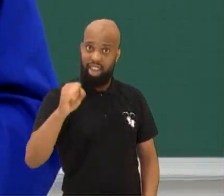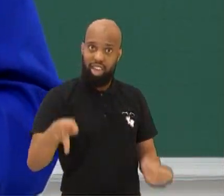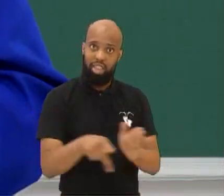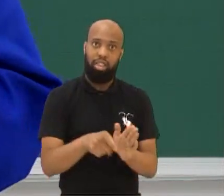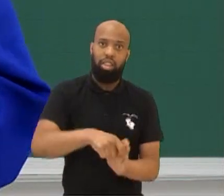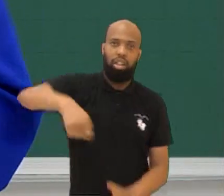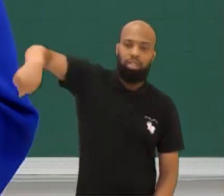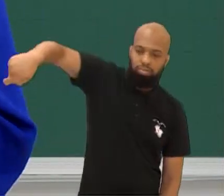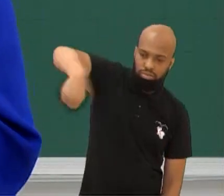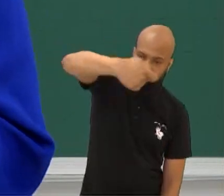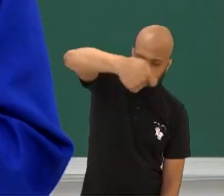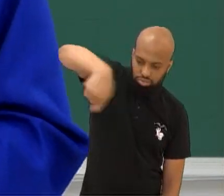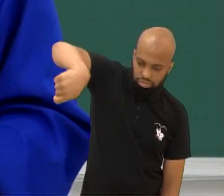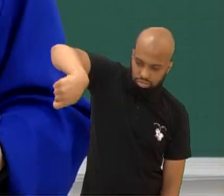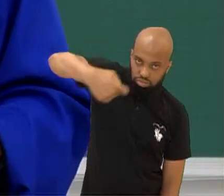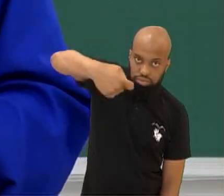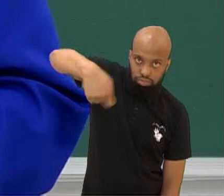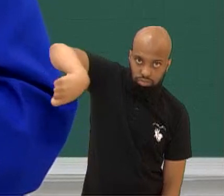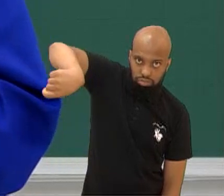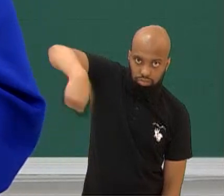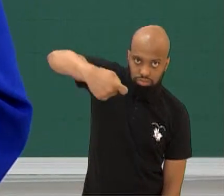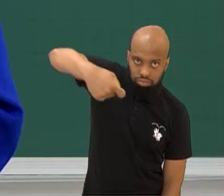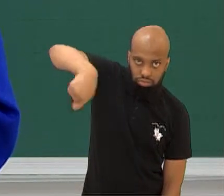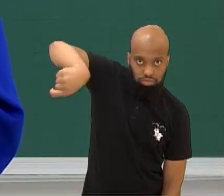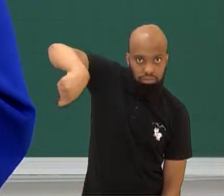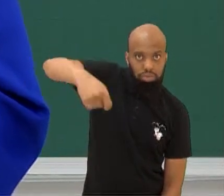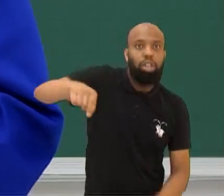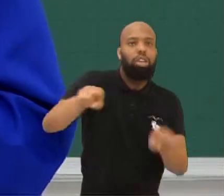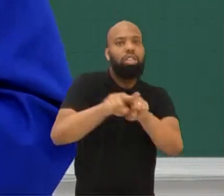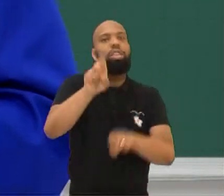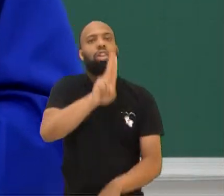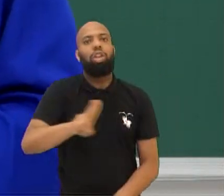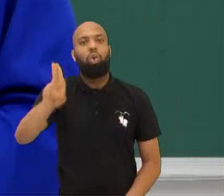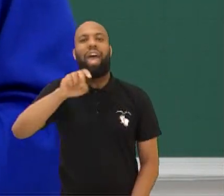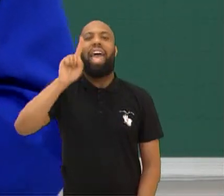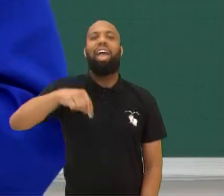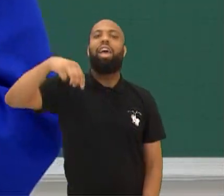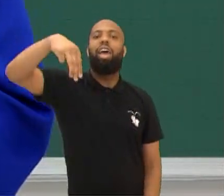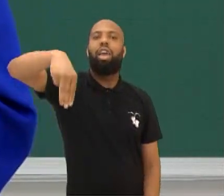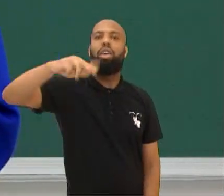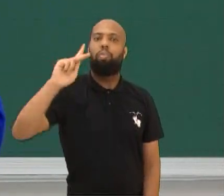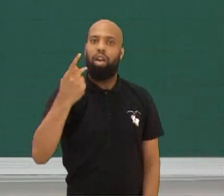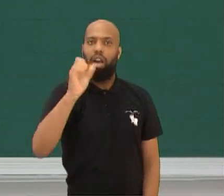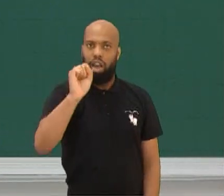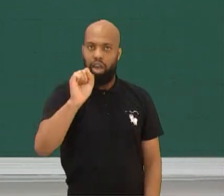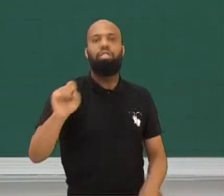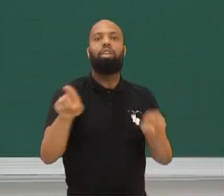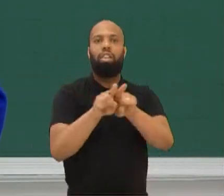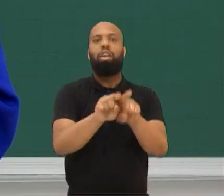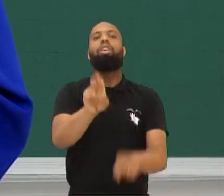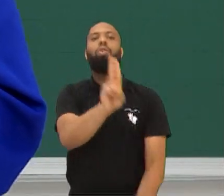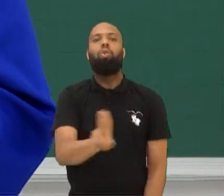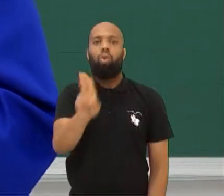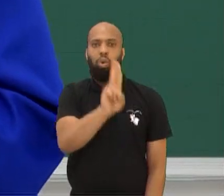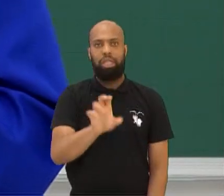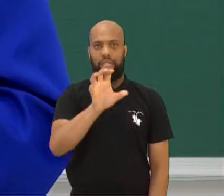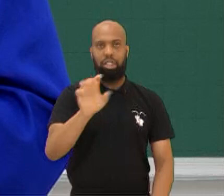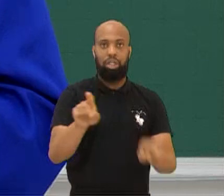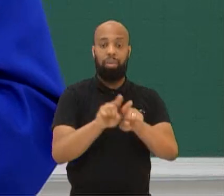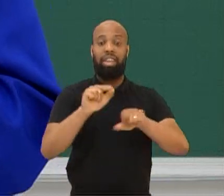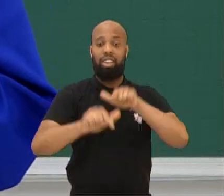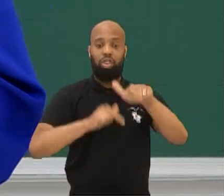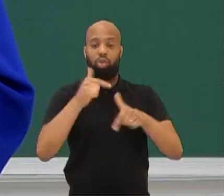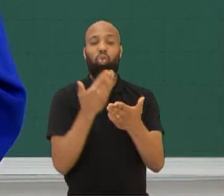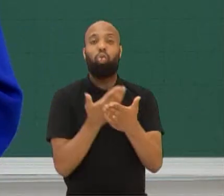movimento do pêndulo, né? Esse movimento também é feito modelagem e é calculado, né, para quem trabalha com isso em